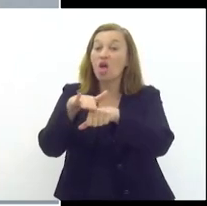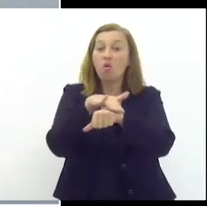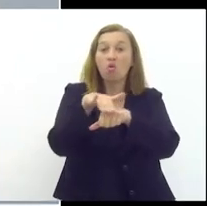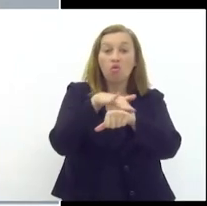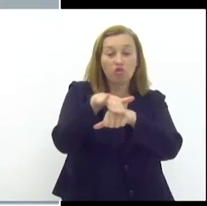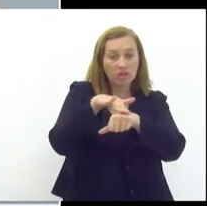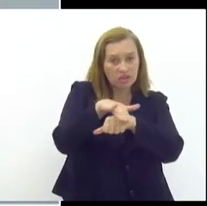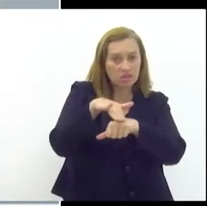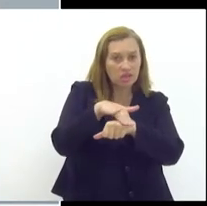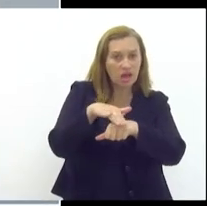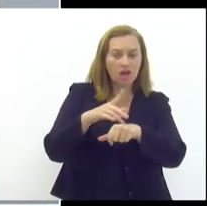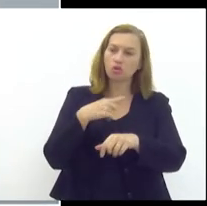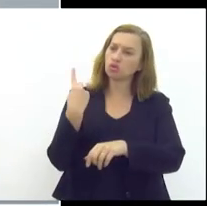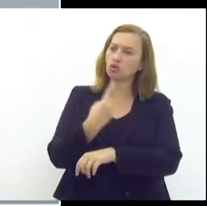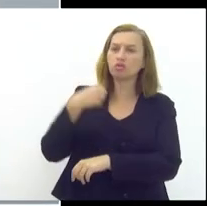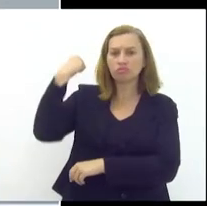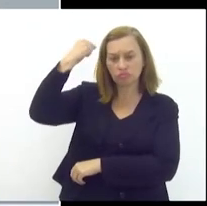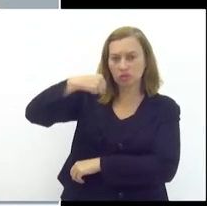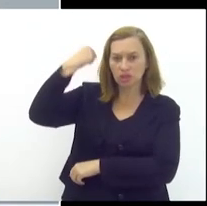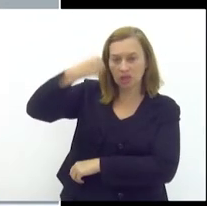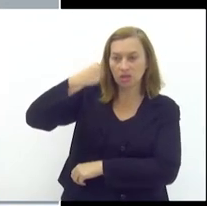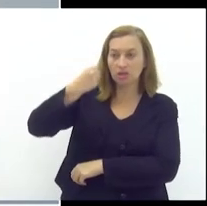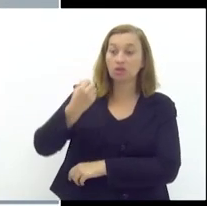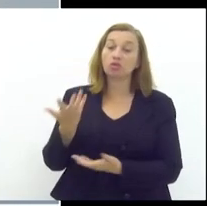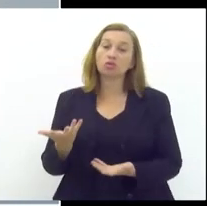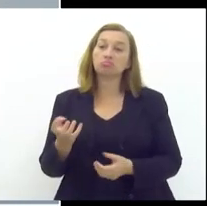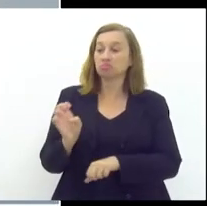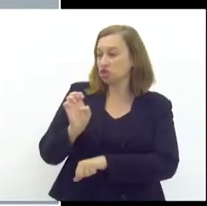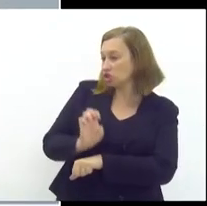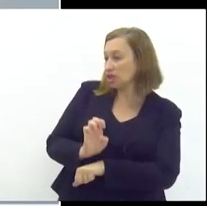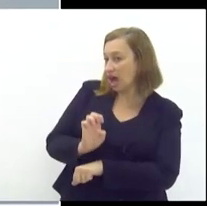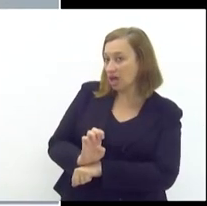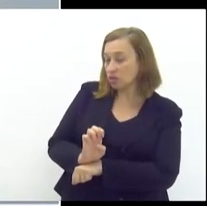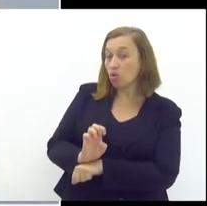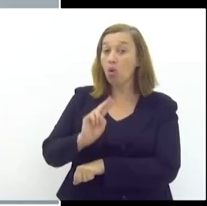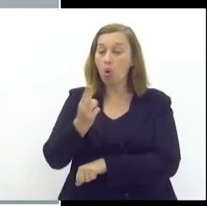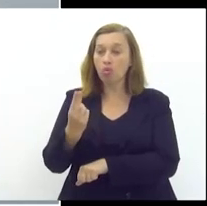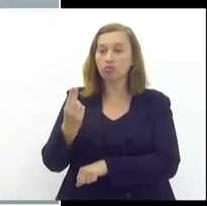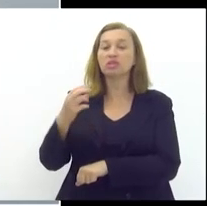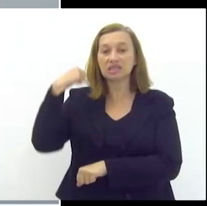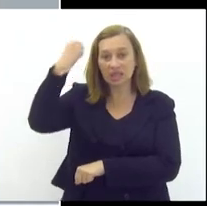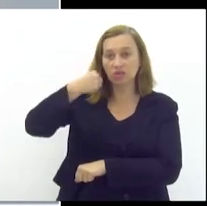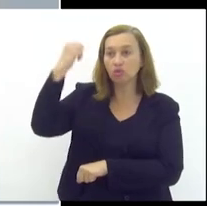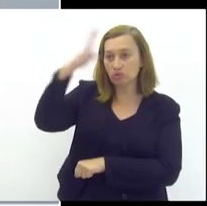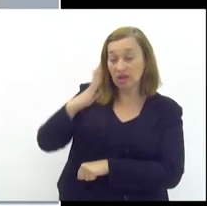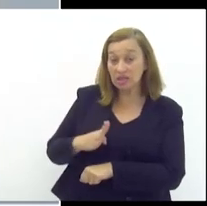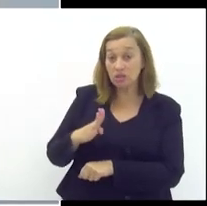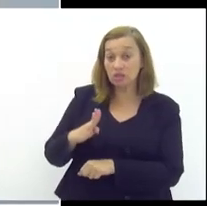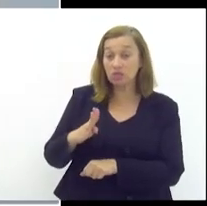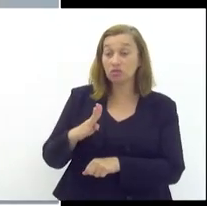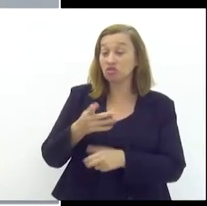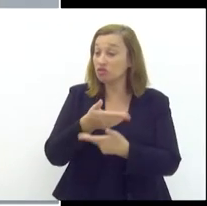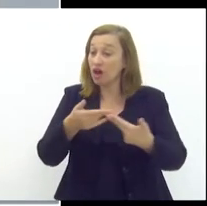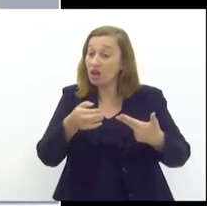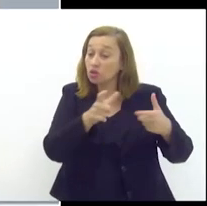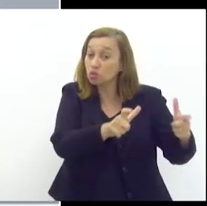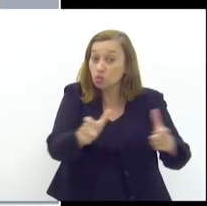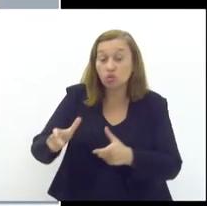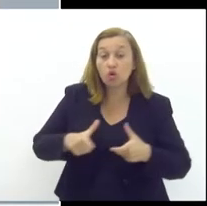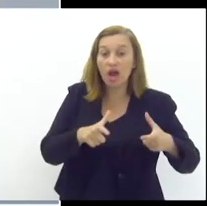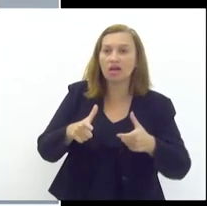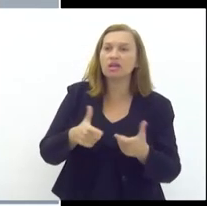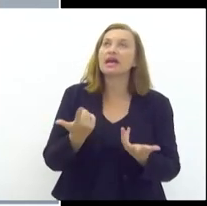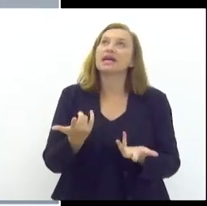os nossos senadores que seja do estado que seja do Brasil inteiro porque até tem pontos a questão